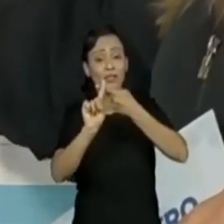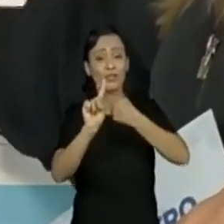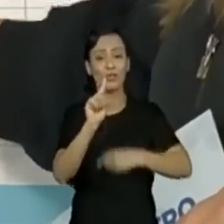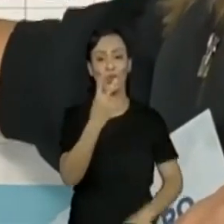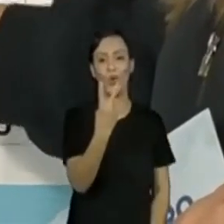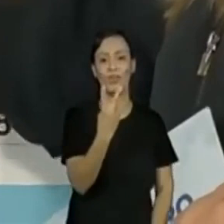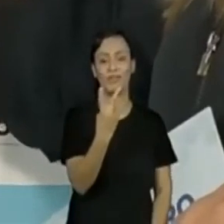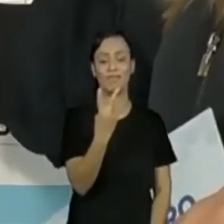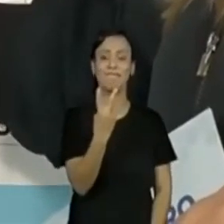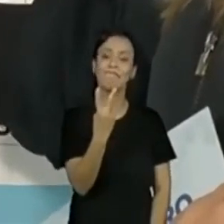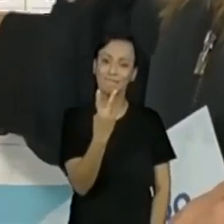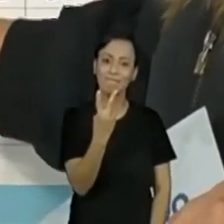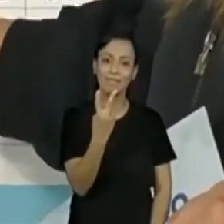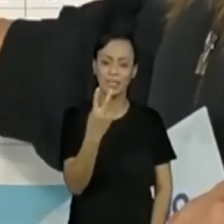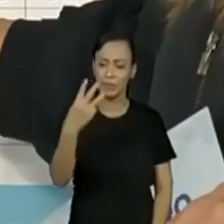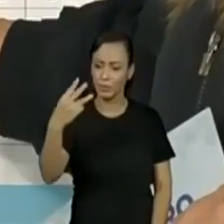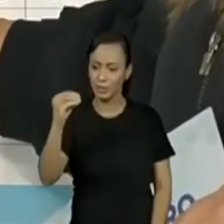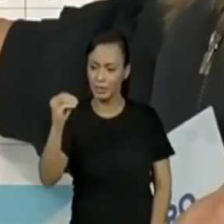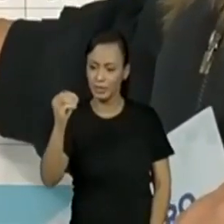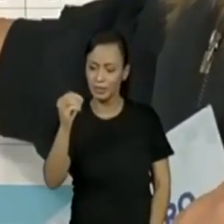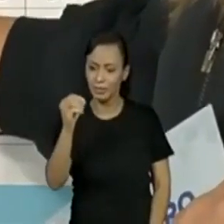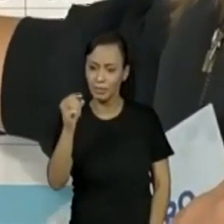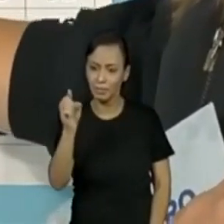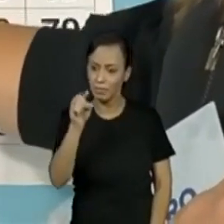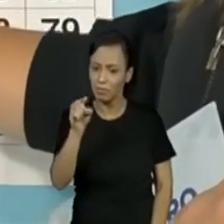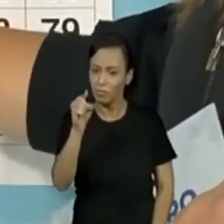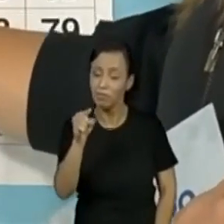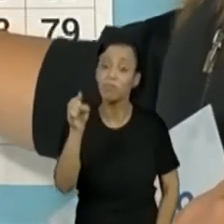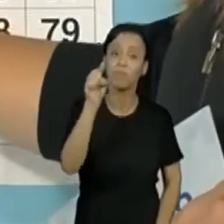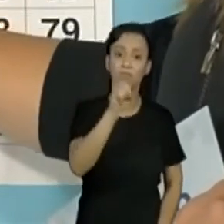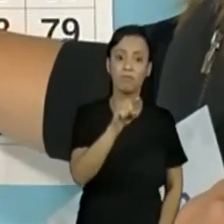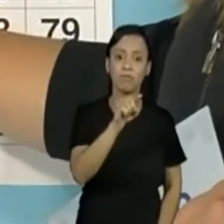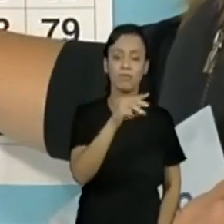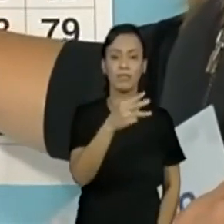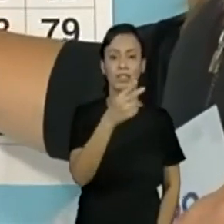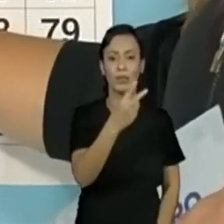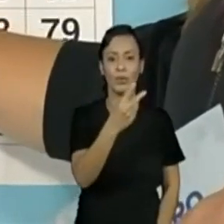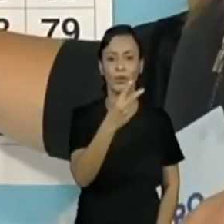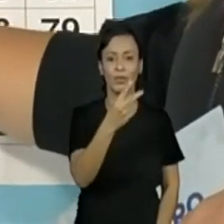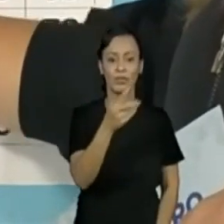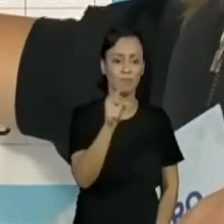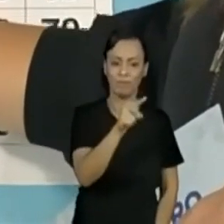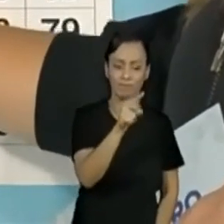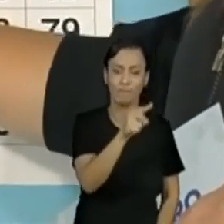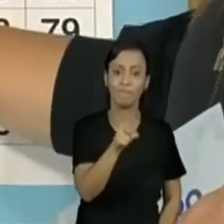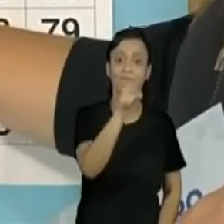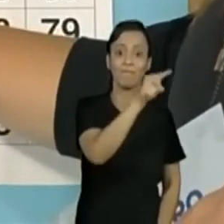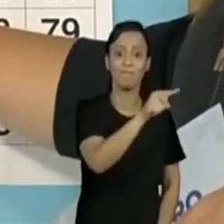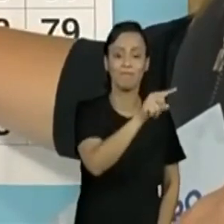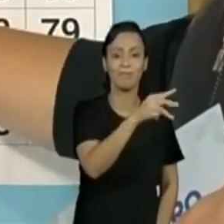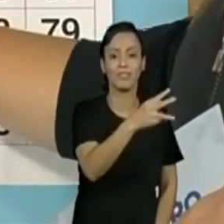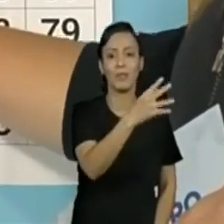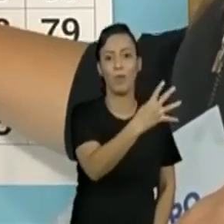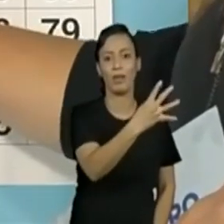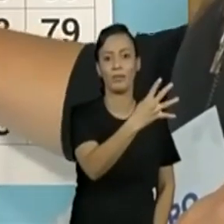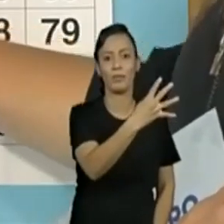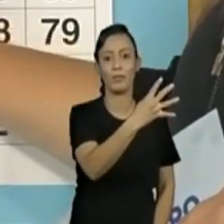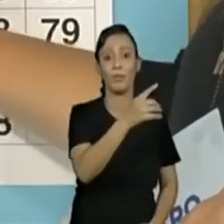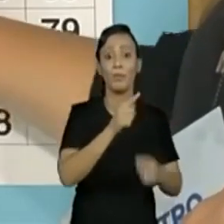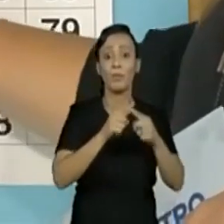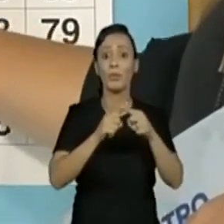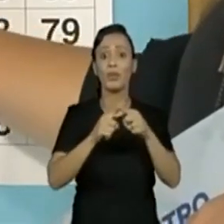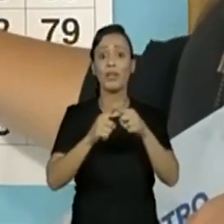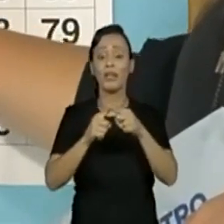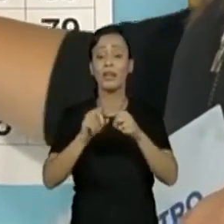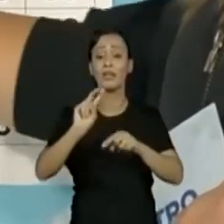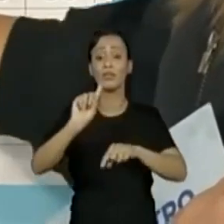2. Então, 32. Aí eu pulo essa casinha do 33, pulo aqui o próximo número e já